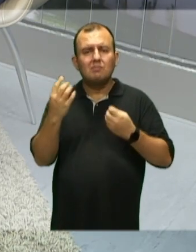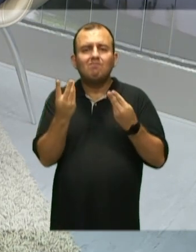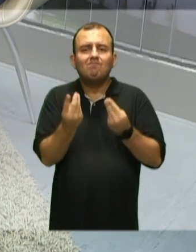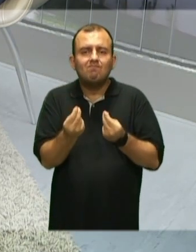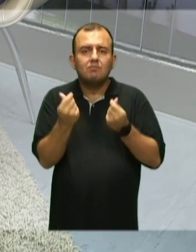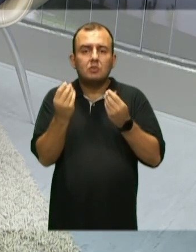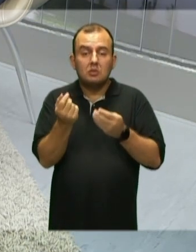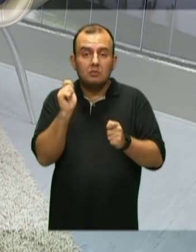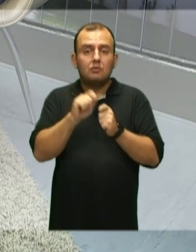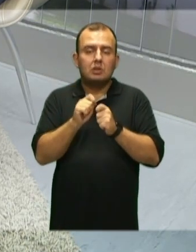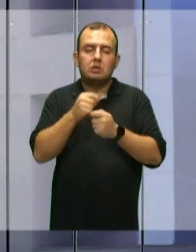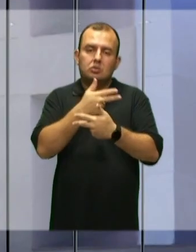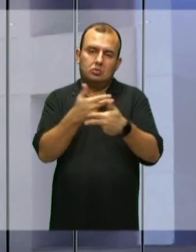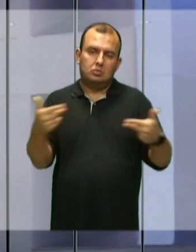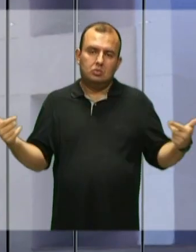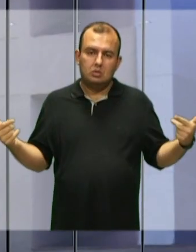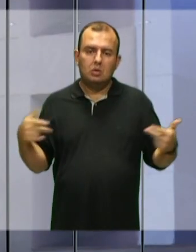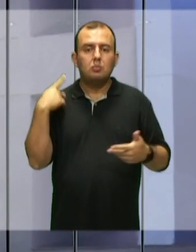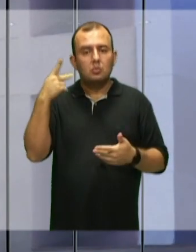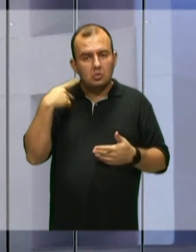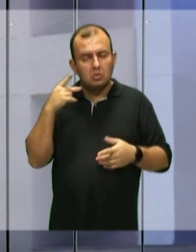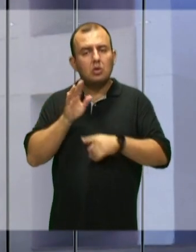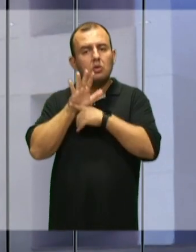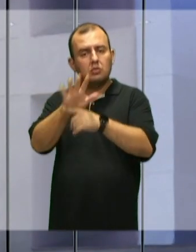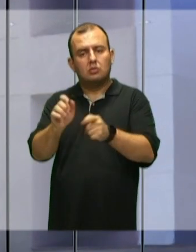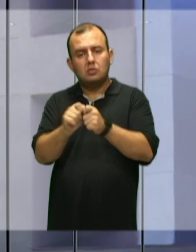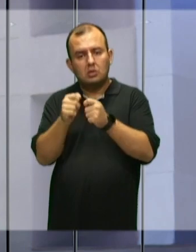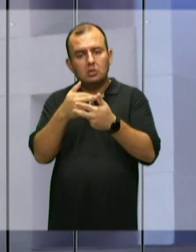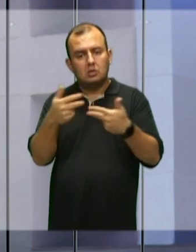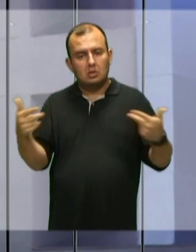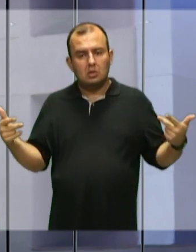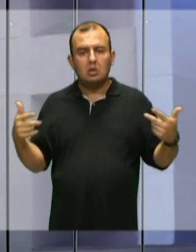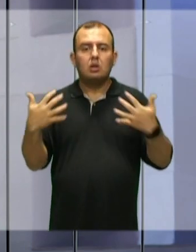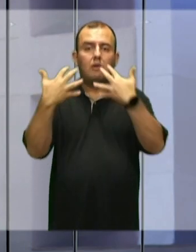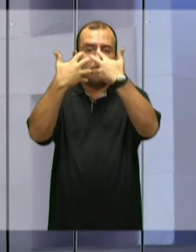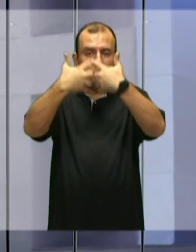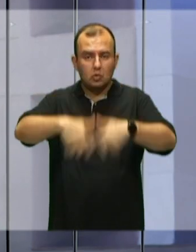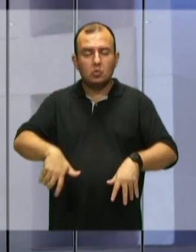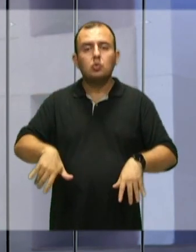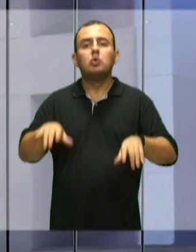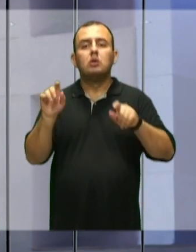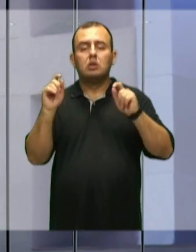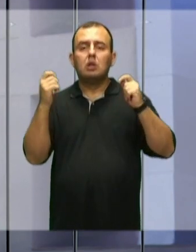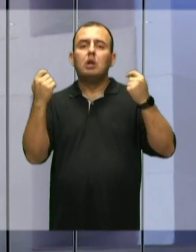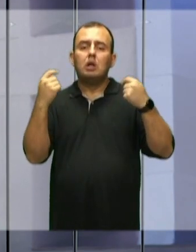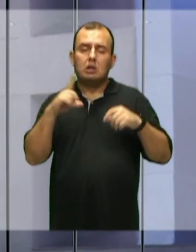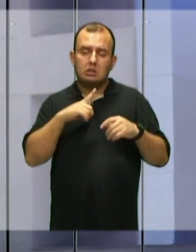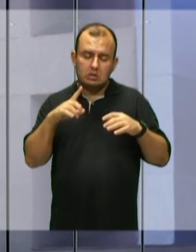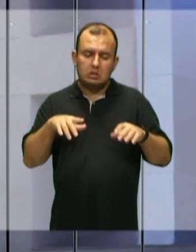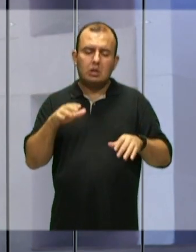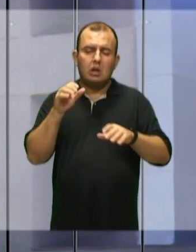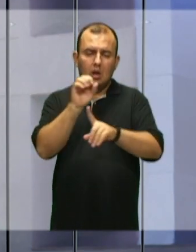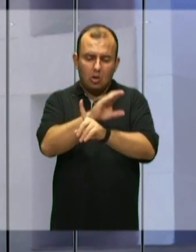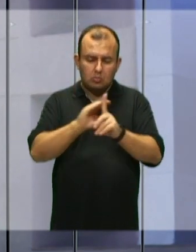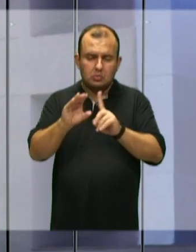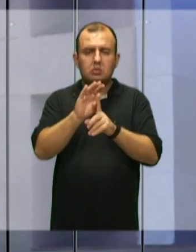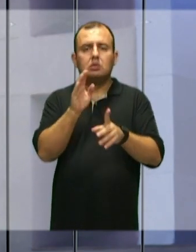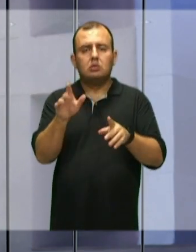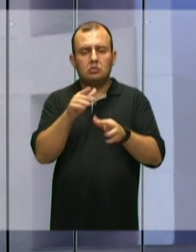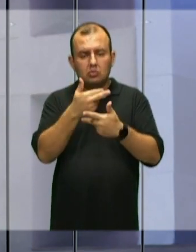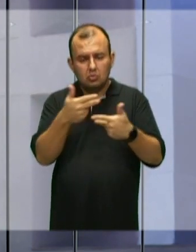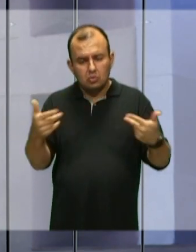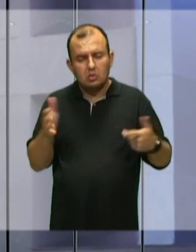realizar as coisas ser político é realizar é ver a coisa funcionar é ver as coisas melhorarem pra comunidade é ver o